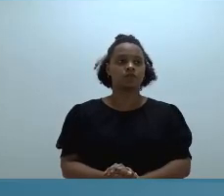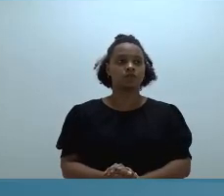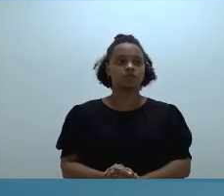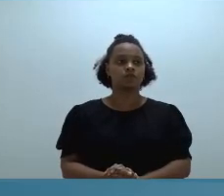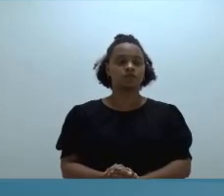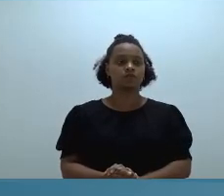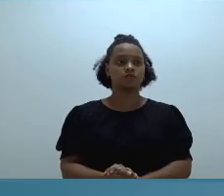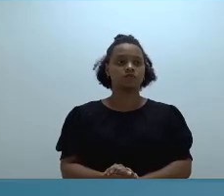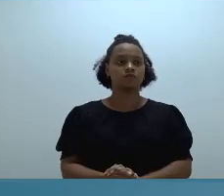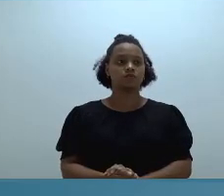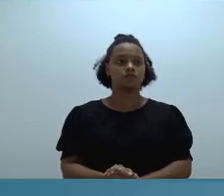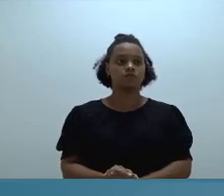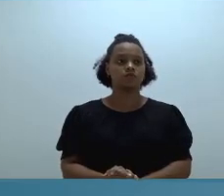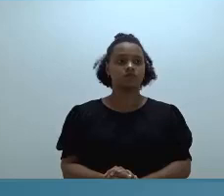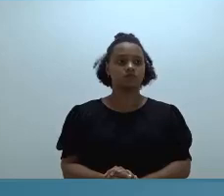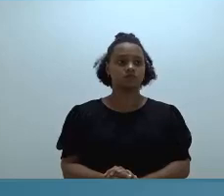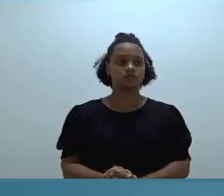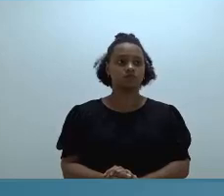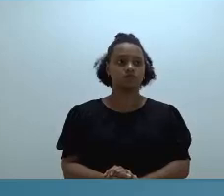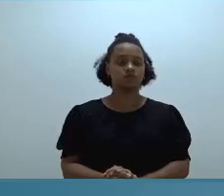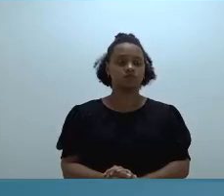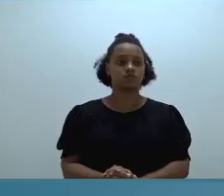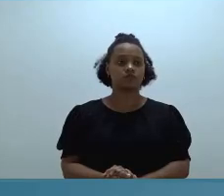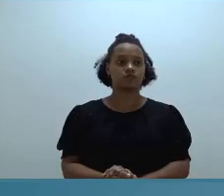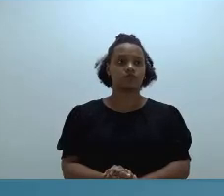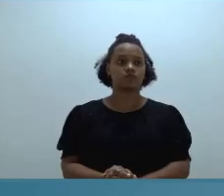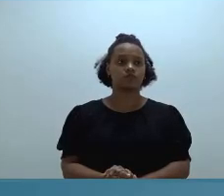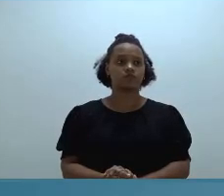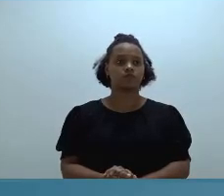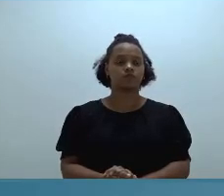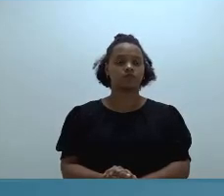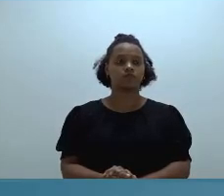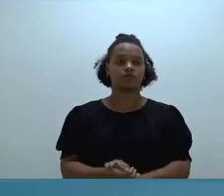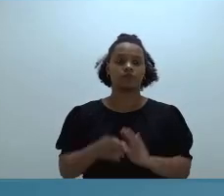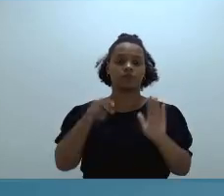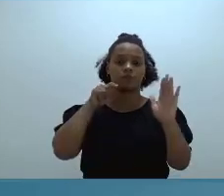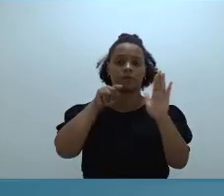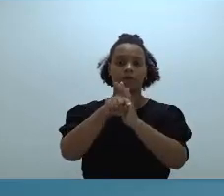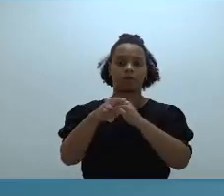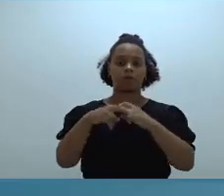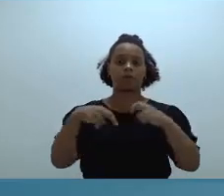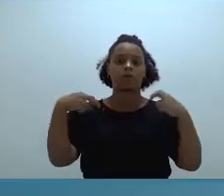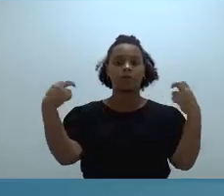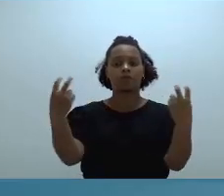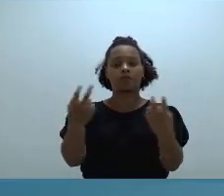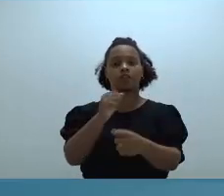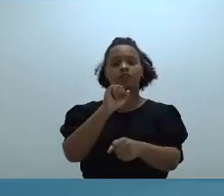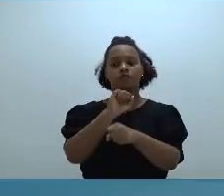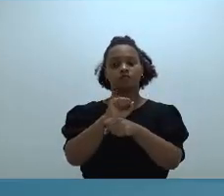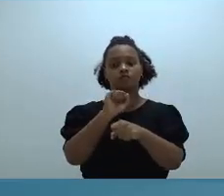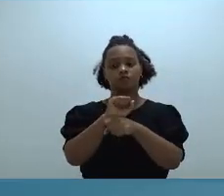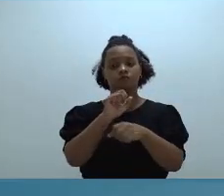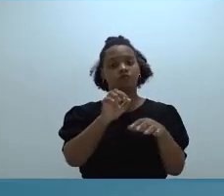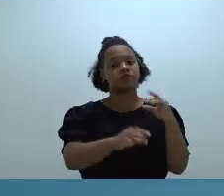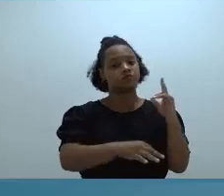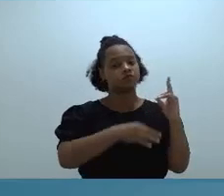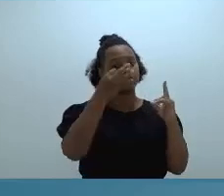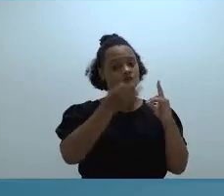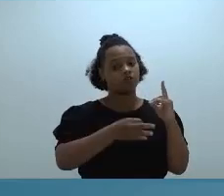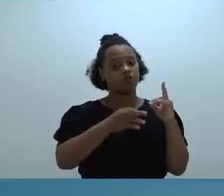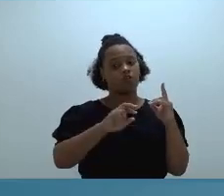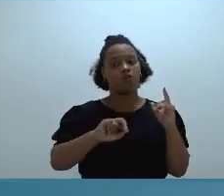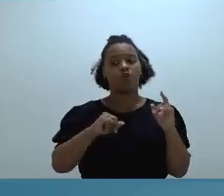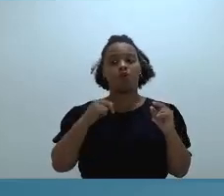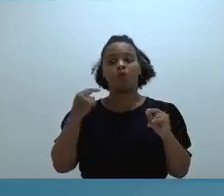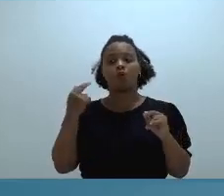Eu consulto aos demais colegas se nós devemos aguardar o voto da desembargadora Vânia